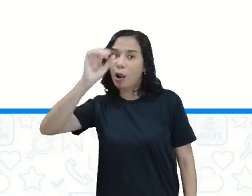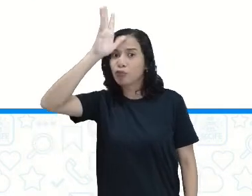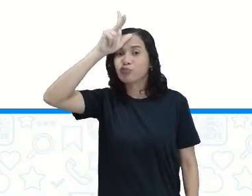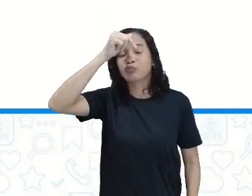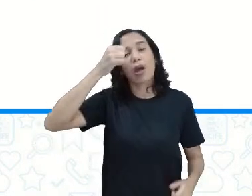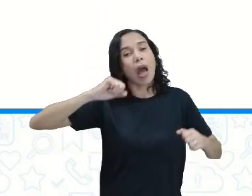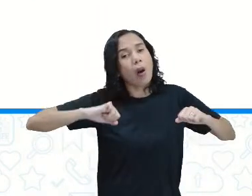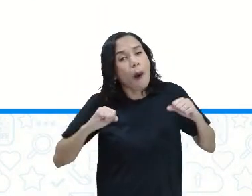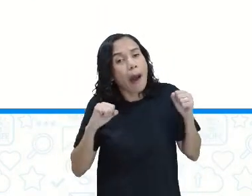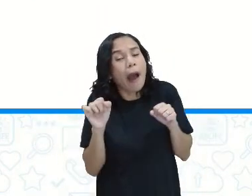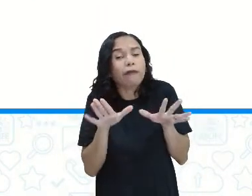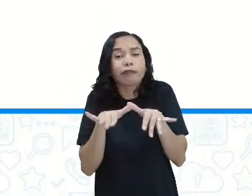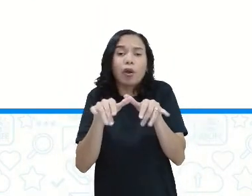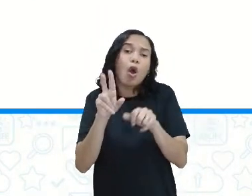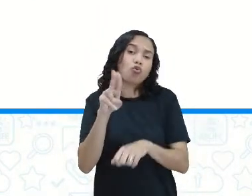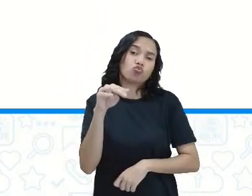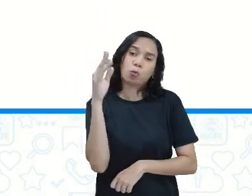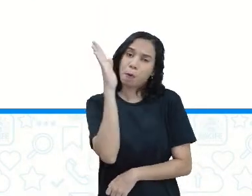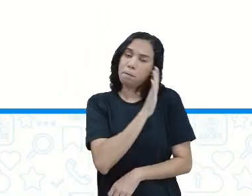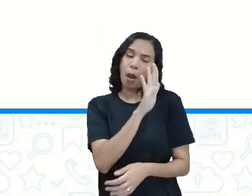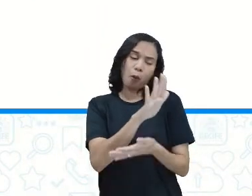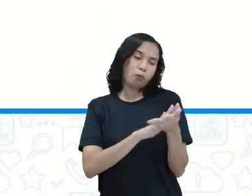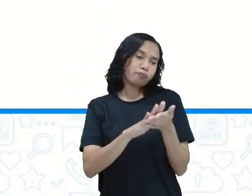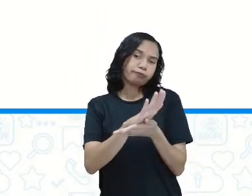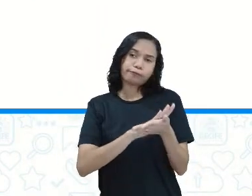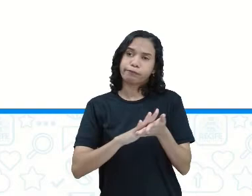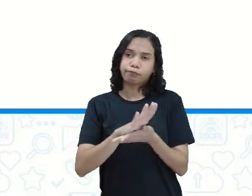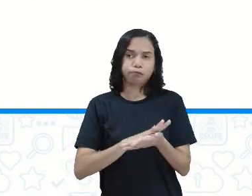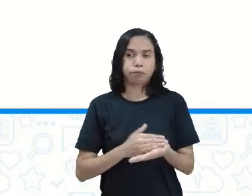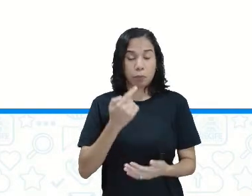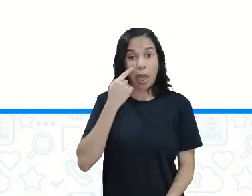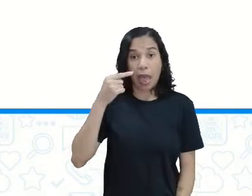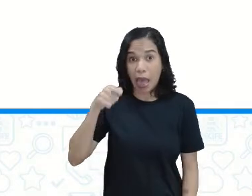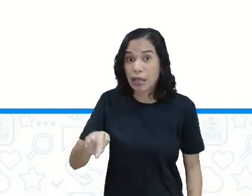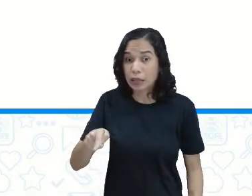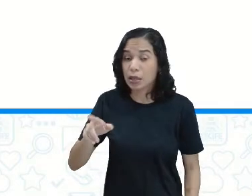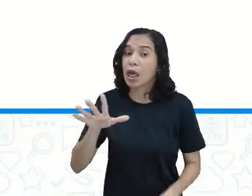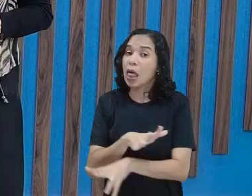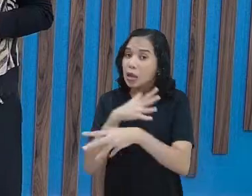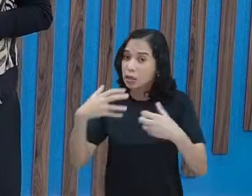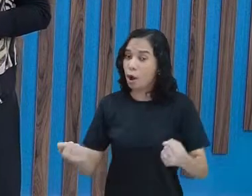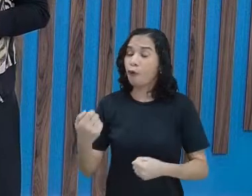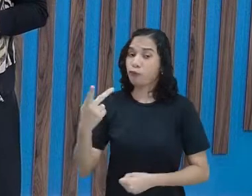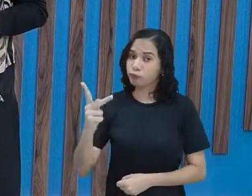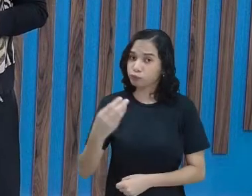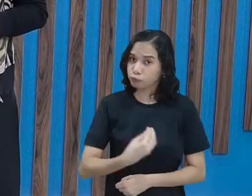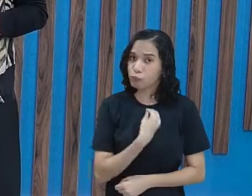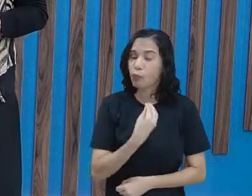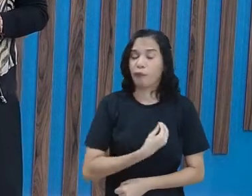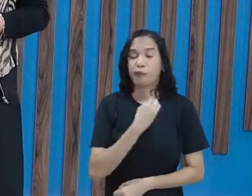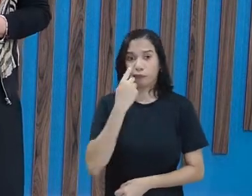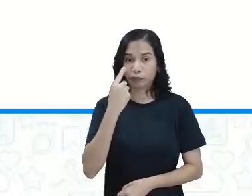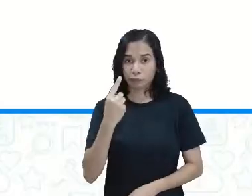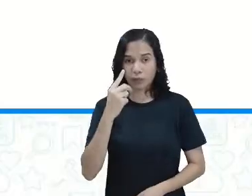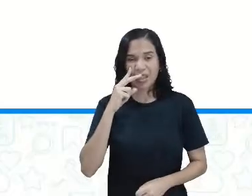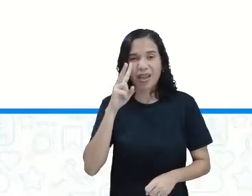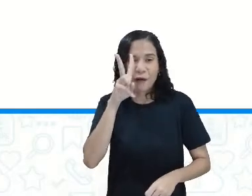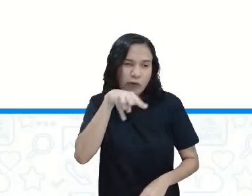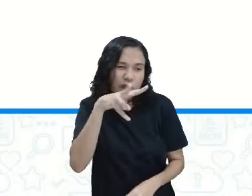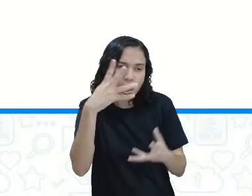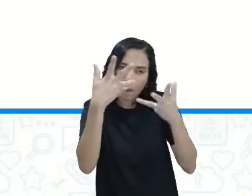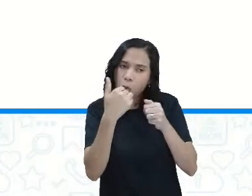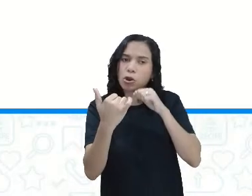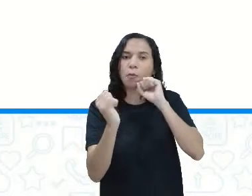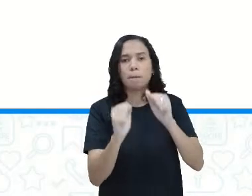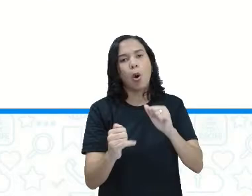uma ave que nunca fez mal a ninguém. Esse galo salvou a sua vida. As aparências